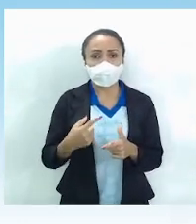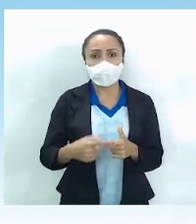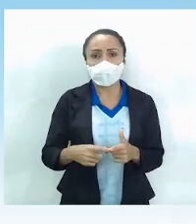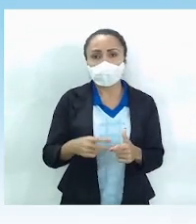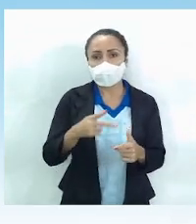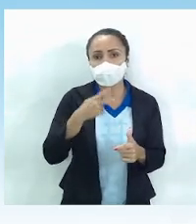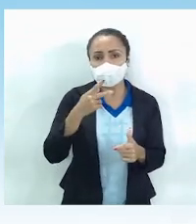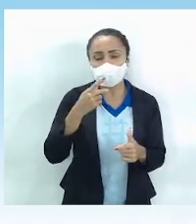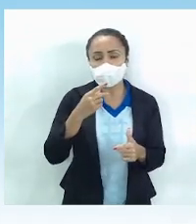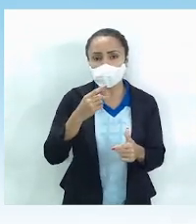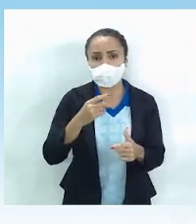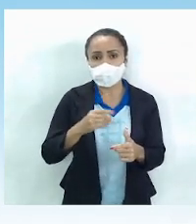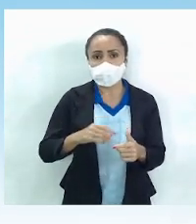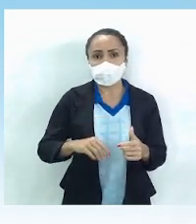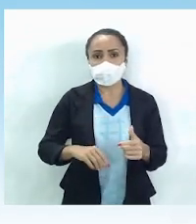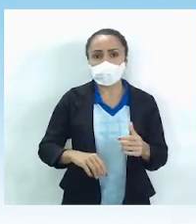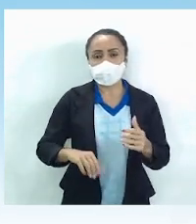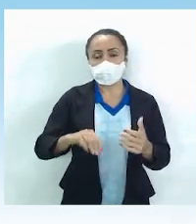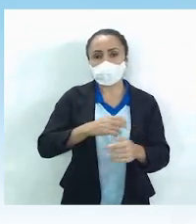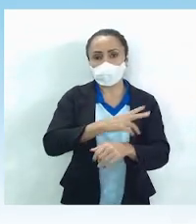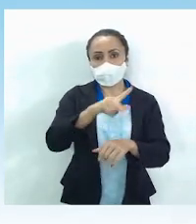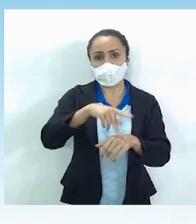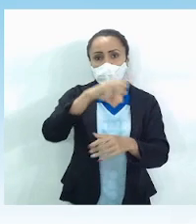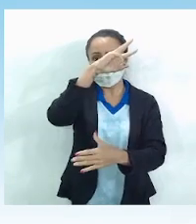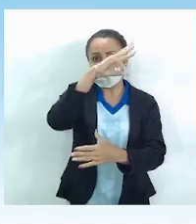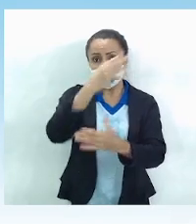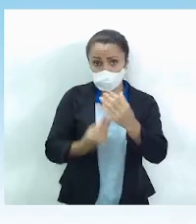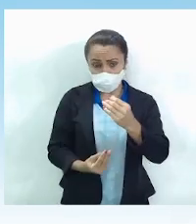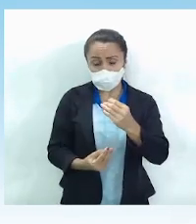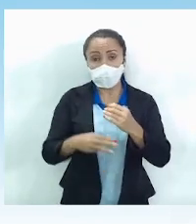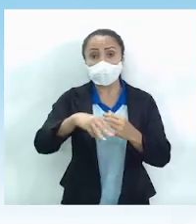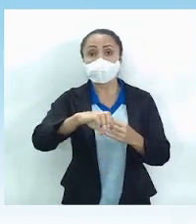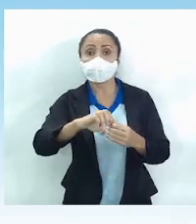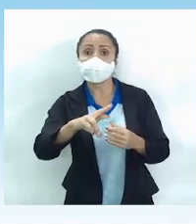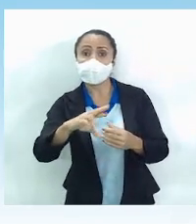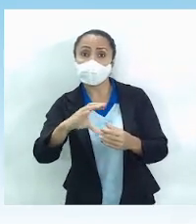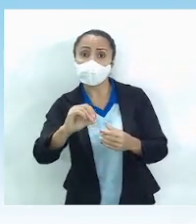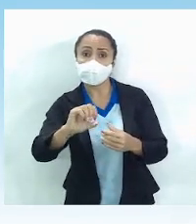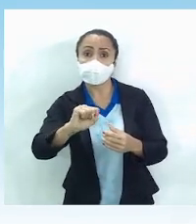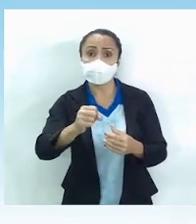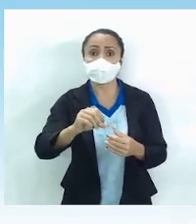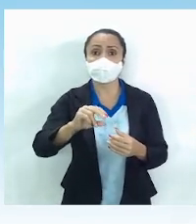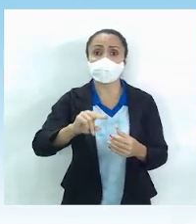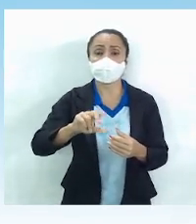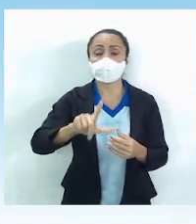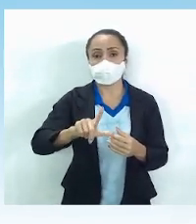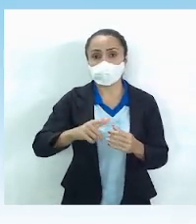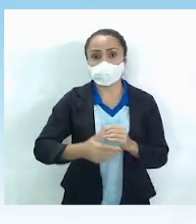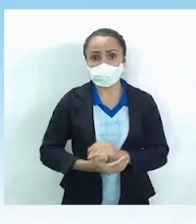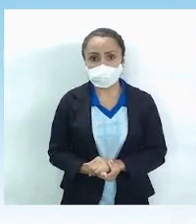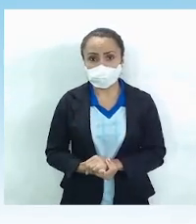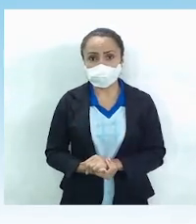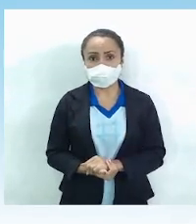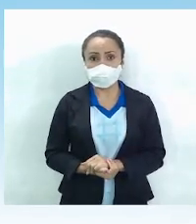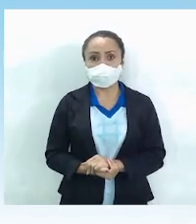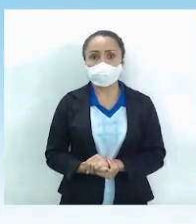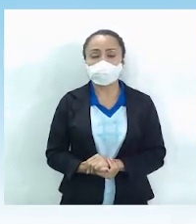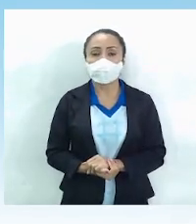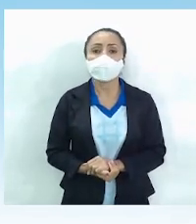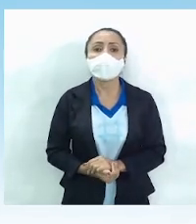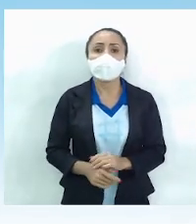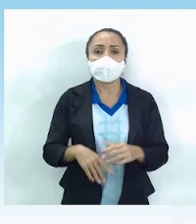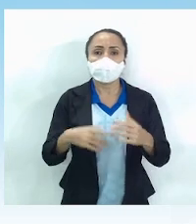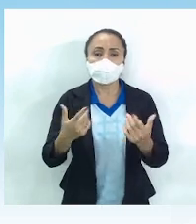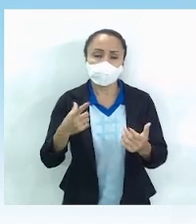do Mercosul, que está meio paradinho, né? Não vê muito falar. Mas o Mercosul, ele propõe um